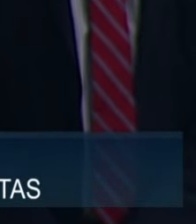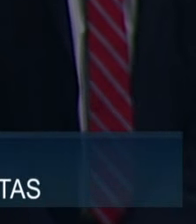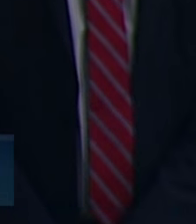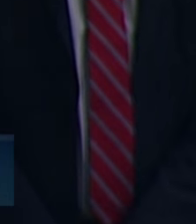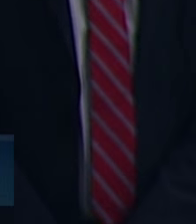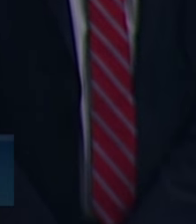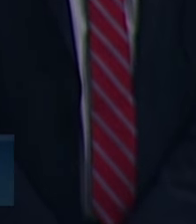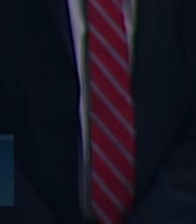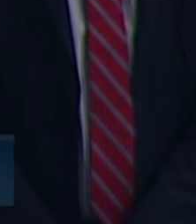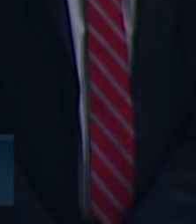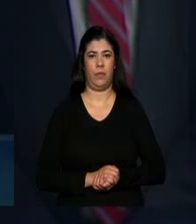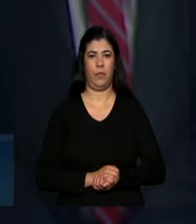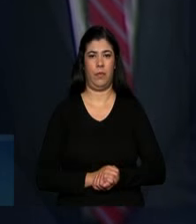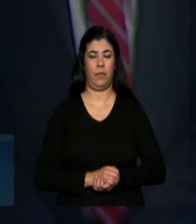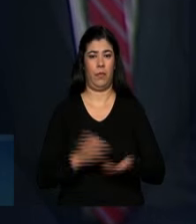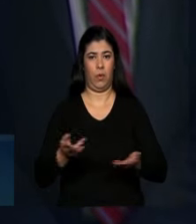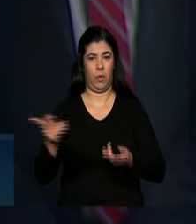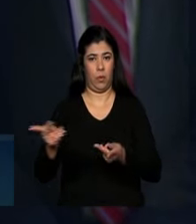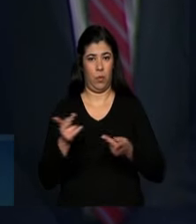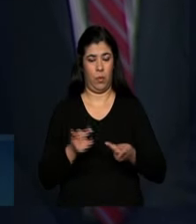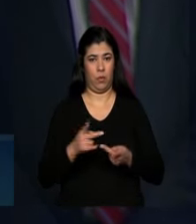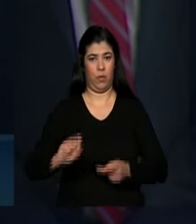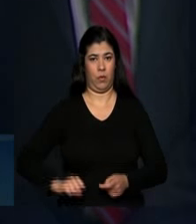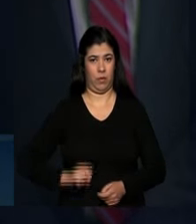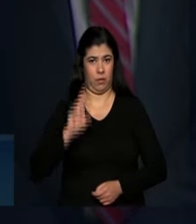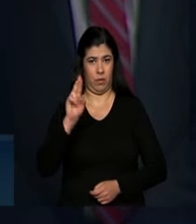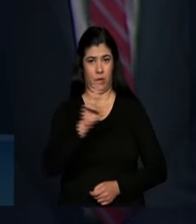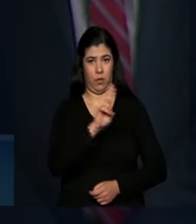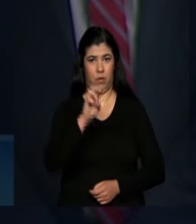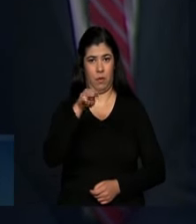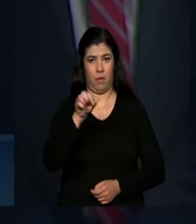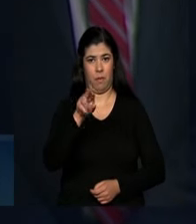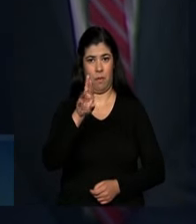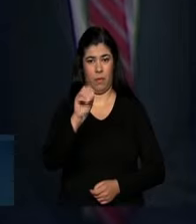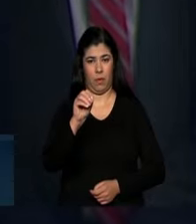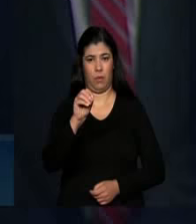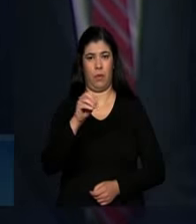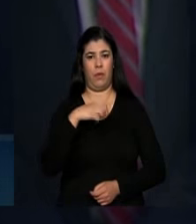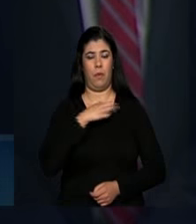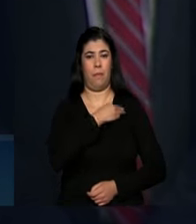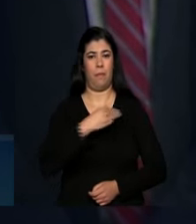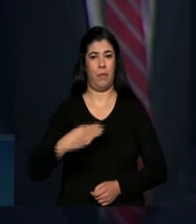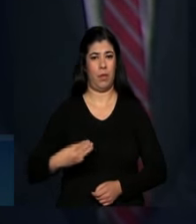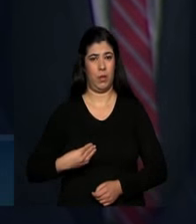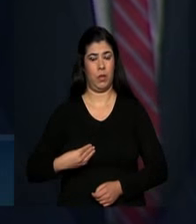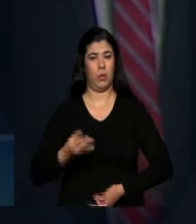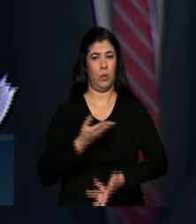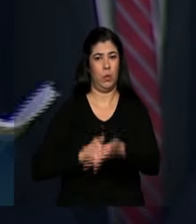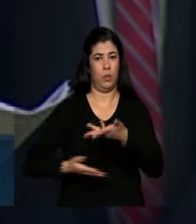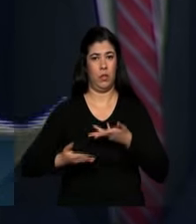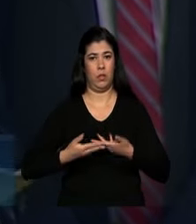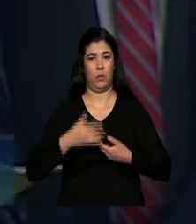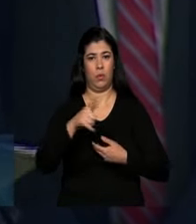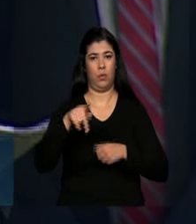Fará uso da palavra o embaixador Mauro Vieira, ministro de Estado das Relações Exteriores.